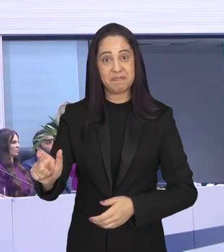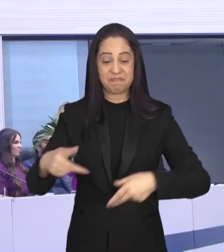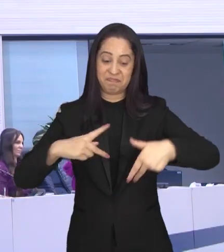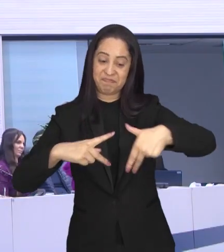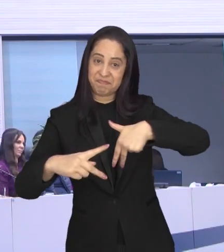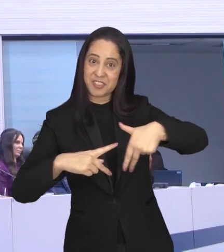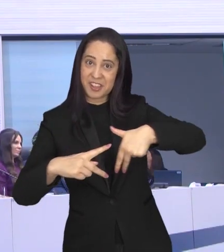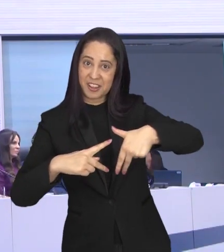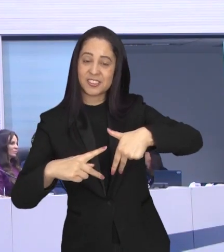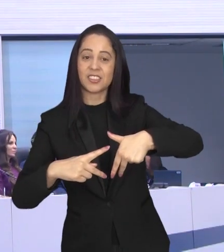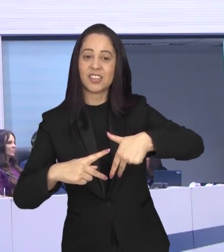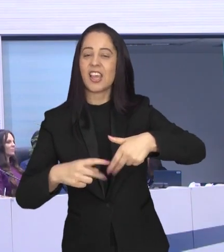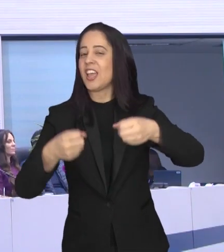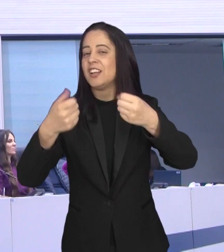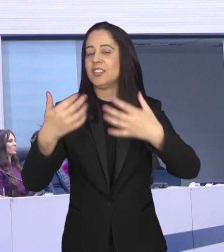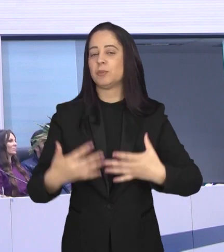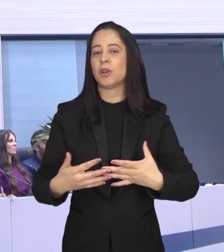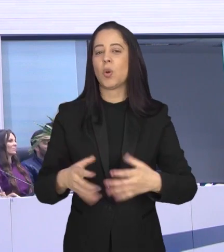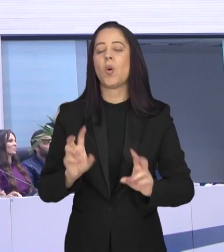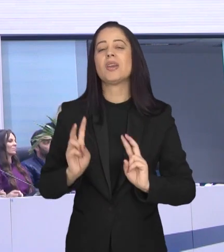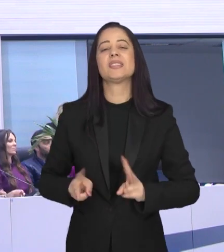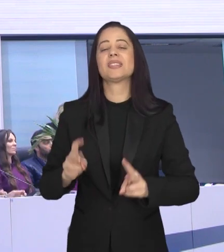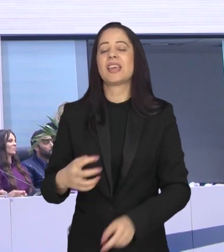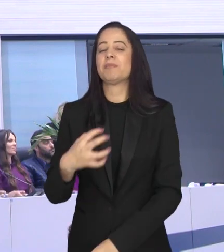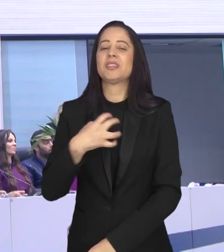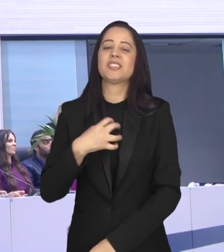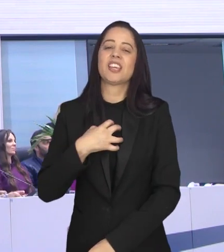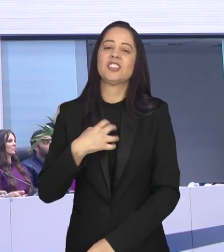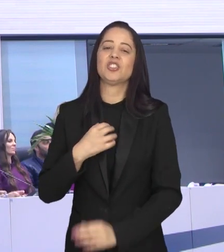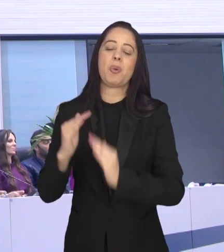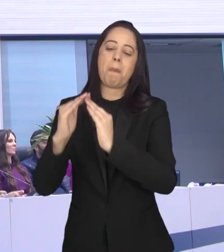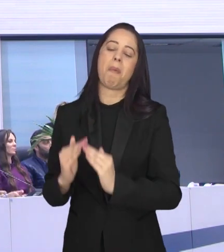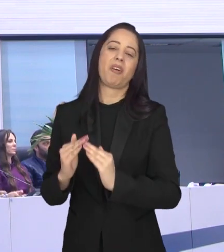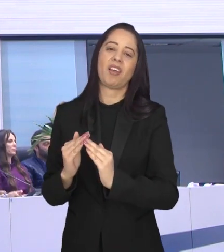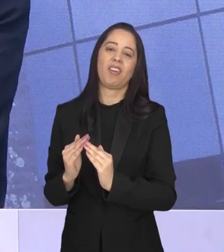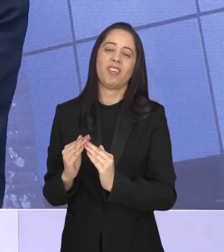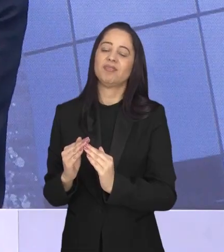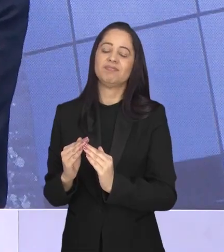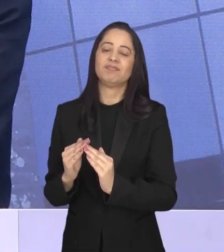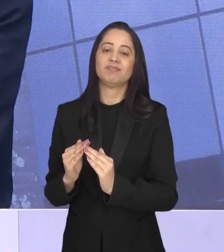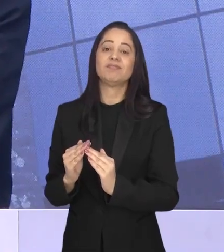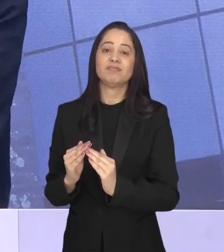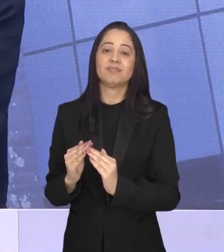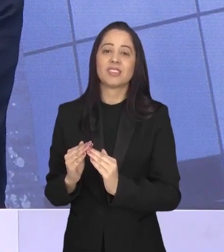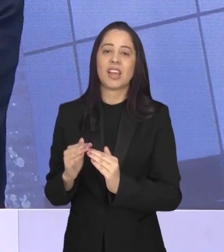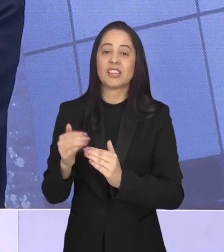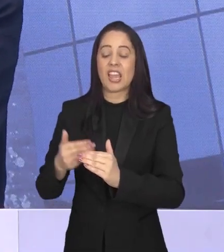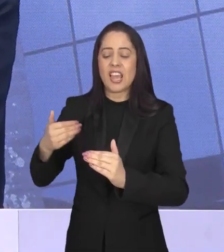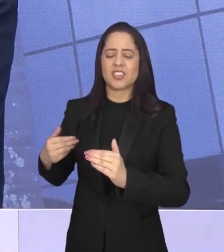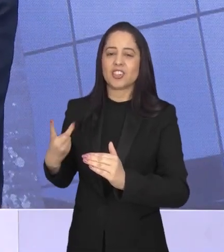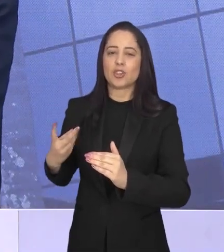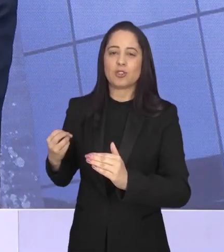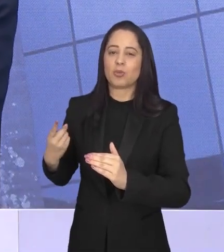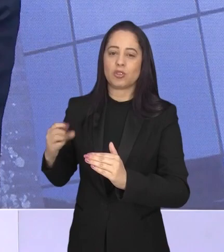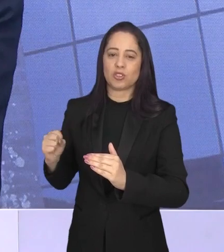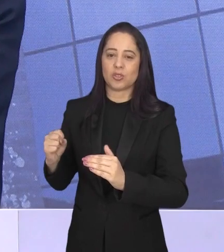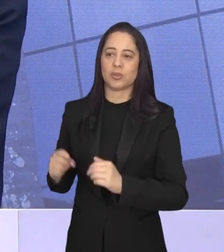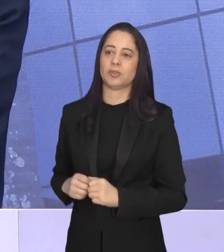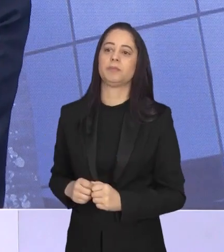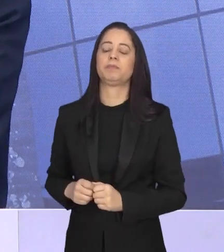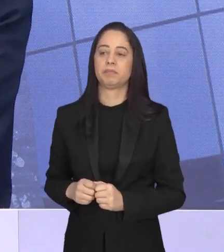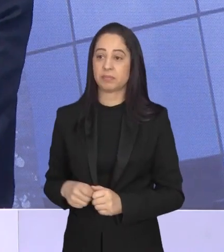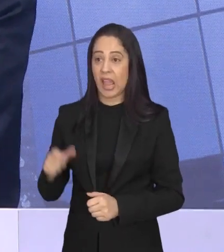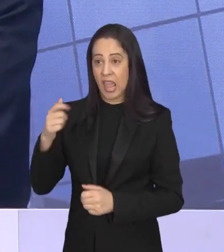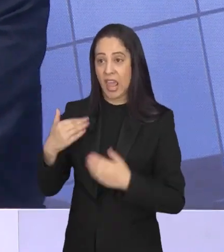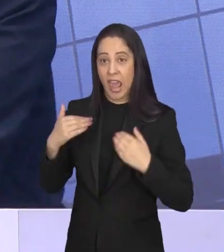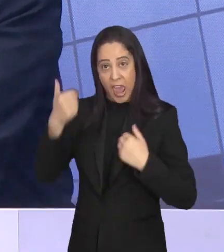melhorar. Agora, como cidadão joseense, o técnico Ricardo Costa diz que sempre se sentiu em casa na cidade, desde a